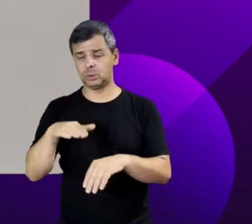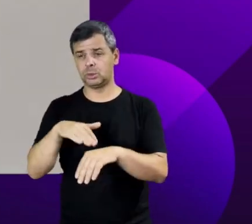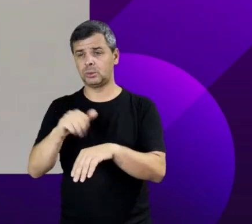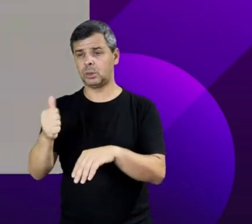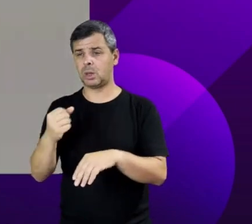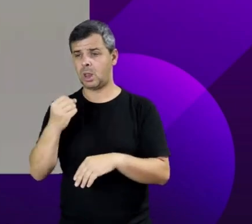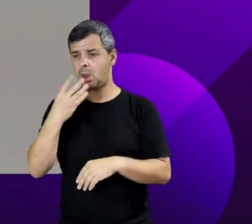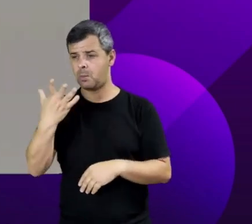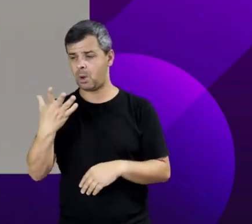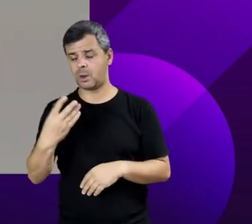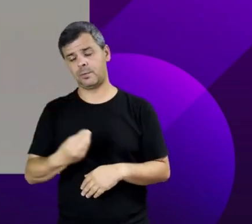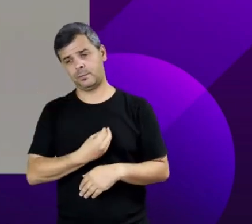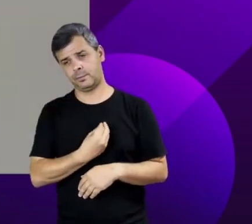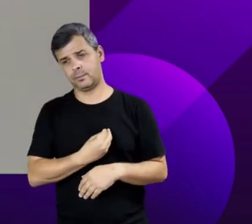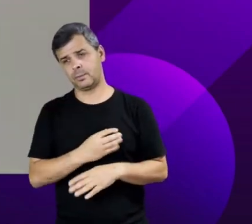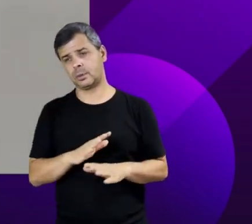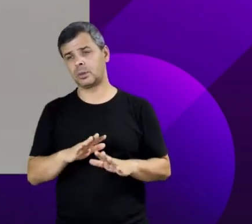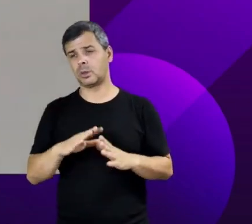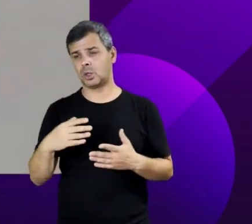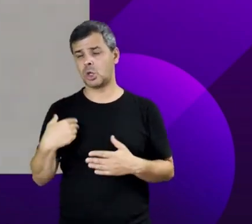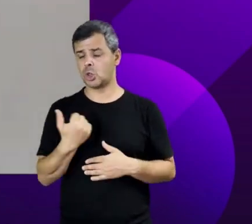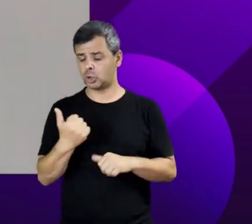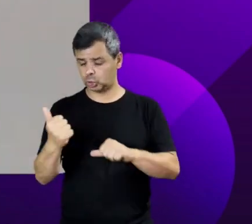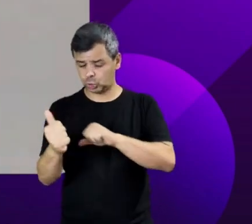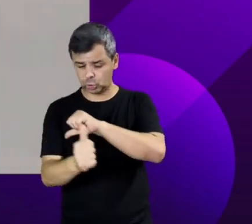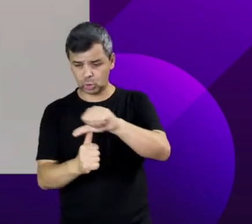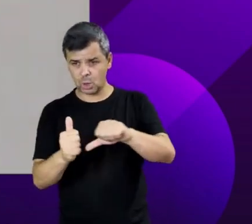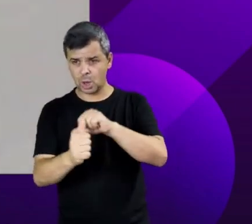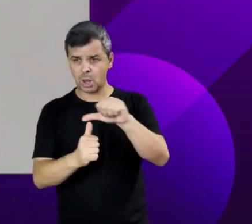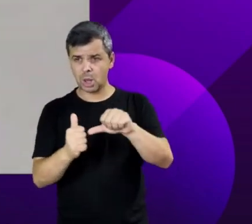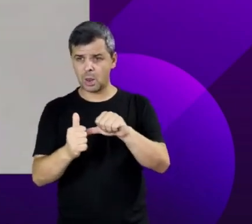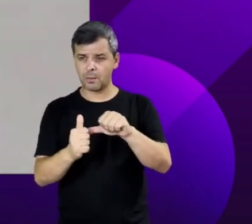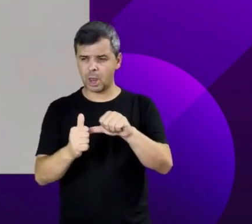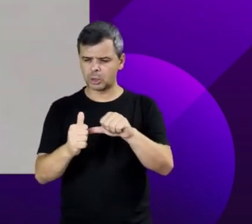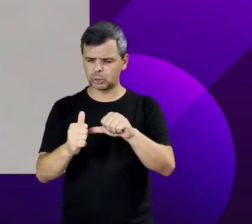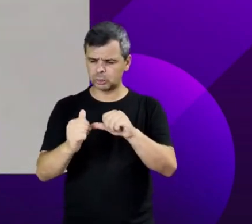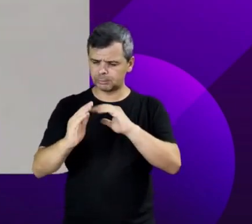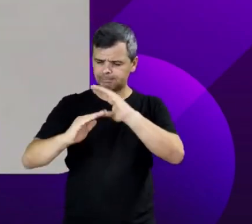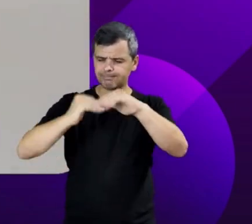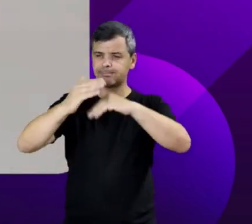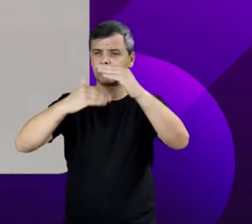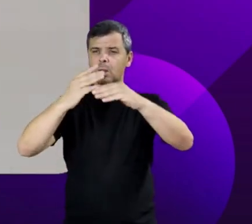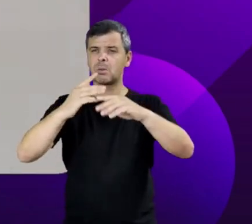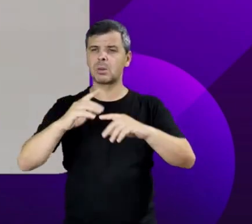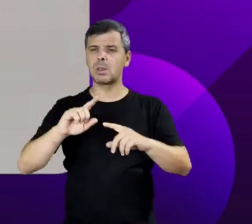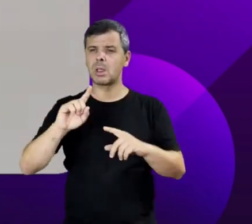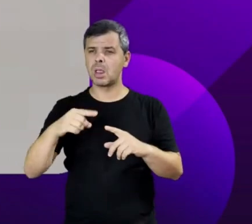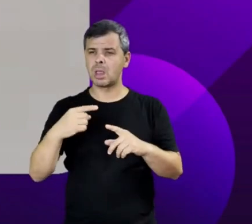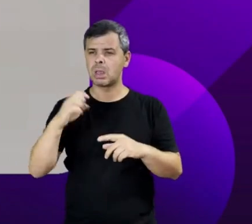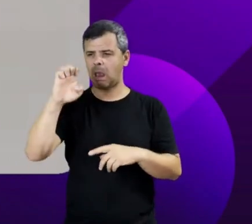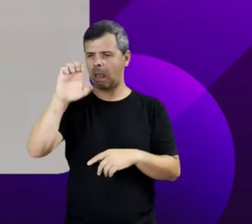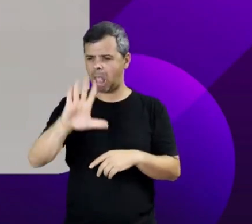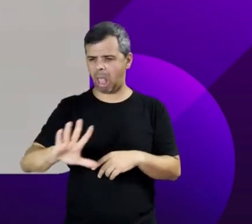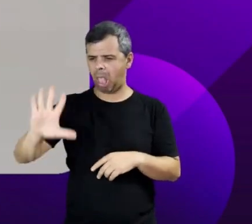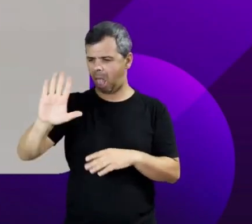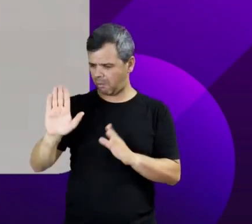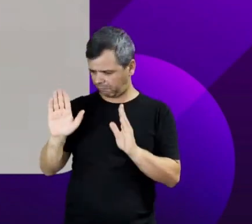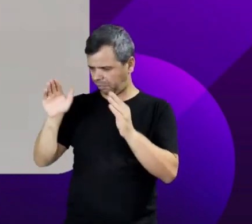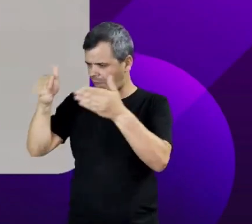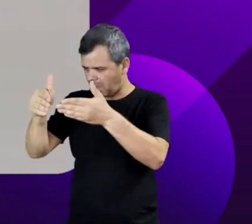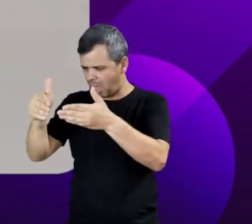do bem viver. Então, nós trocamos a noção de desenvolvimento, que é uma noção eurocêntrica, que é uma